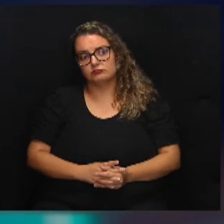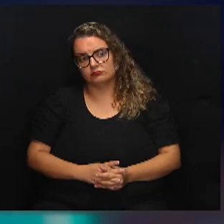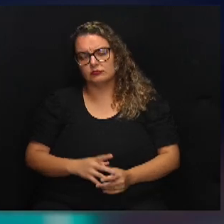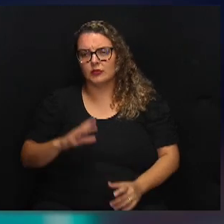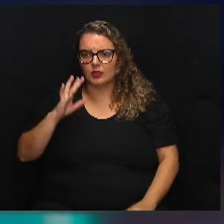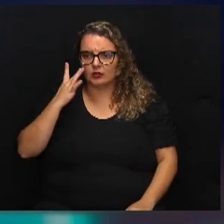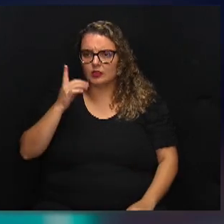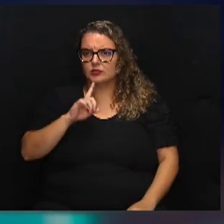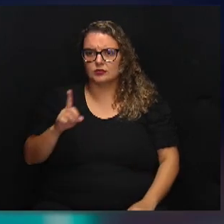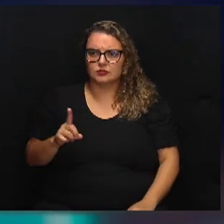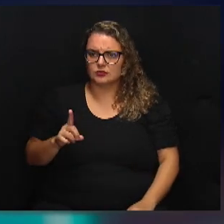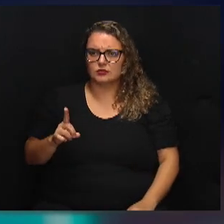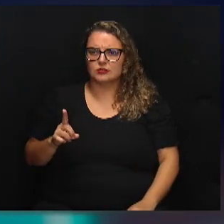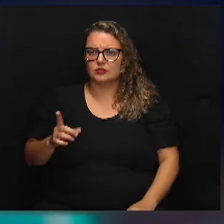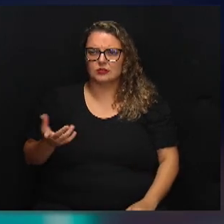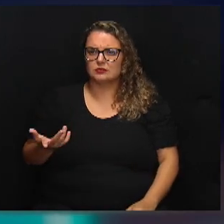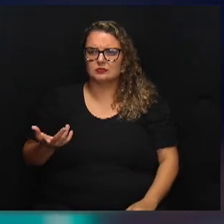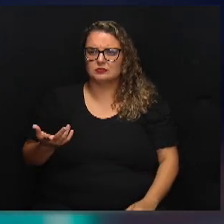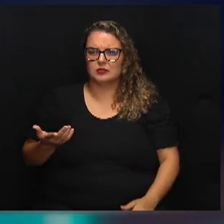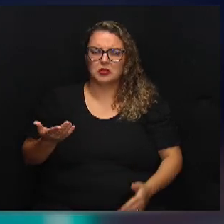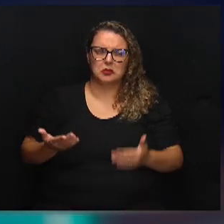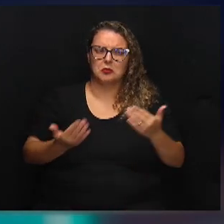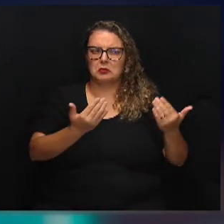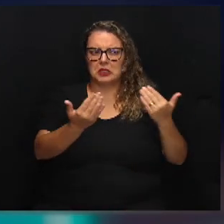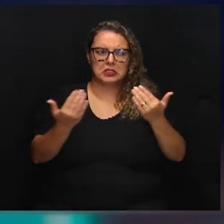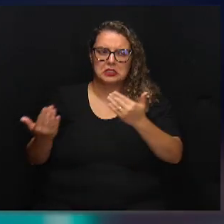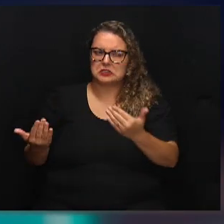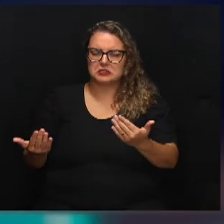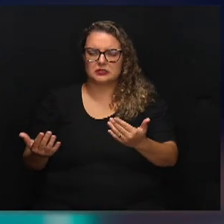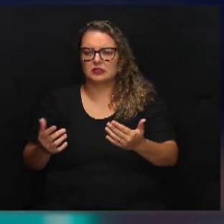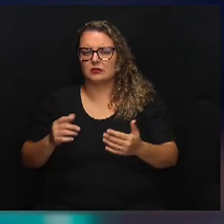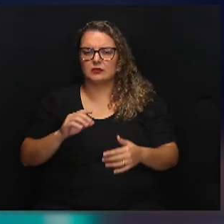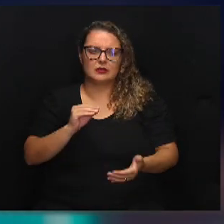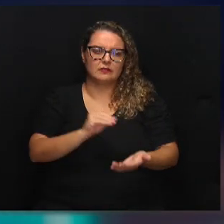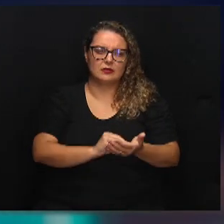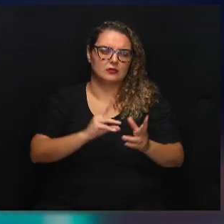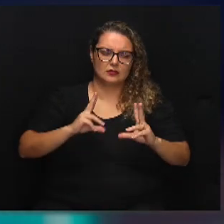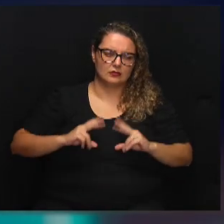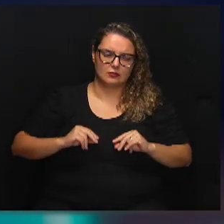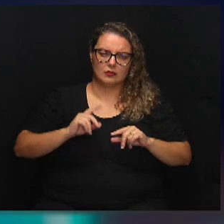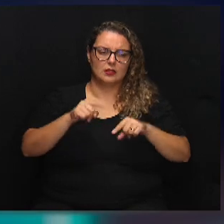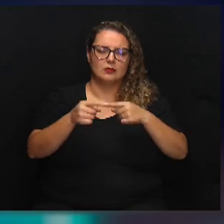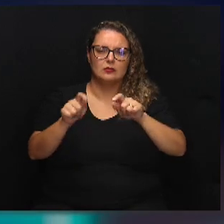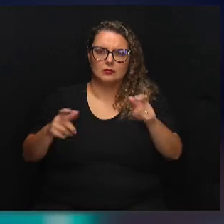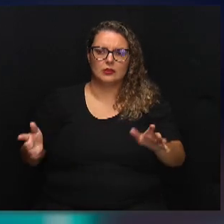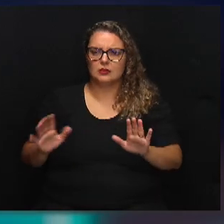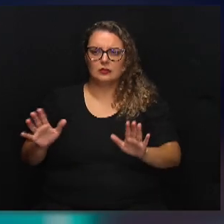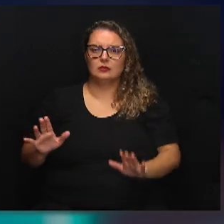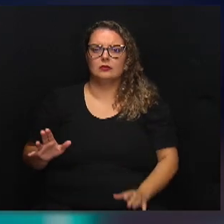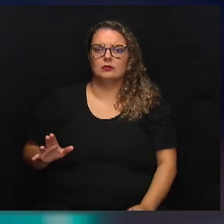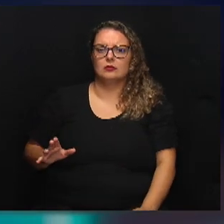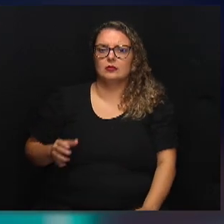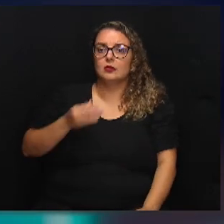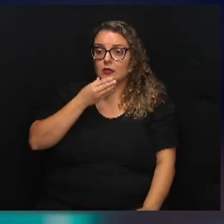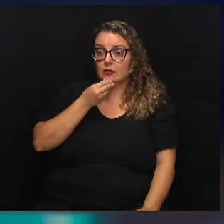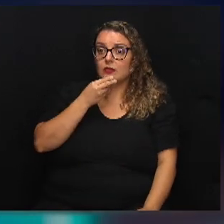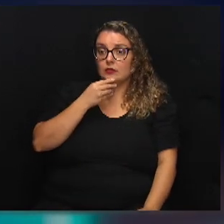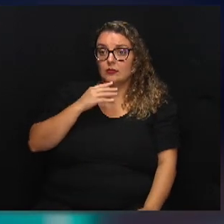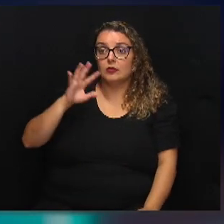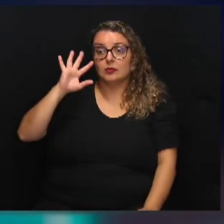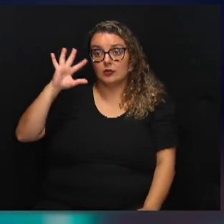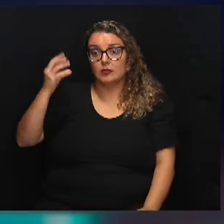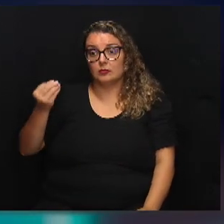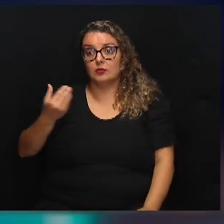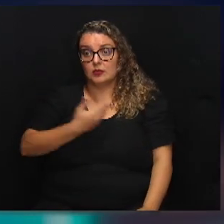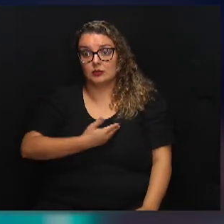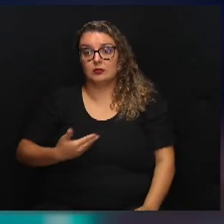demérito nenhum, sem querer fazer qualquer tipo de comparação, mas o secretário Paulela, ele é um homem conhecedor do serviço público da